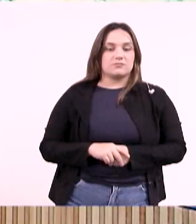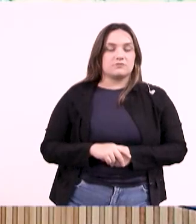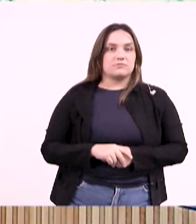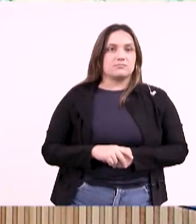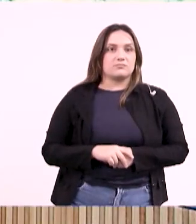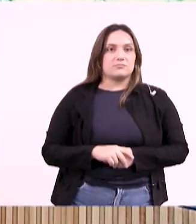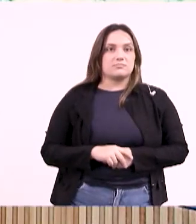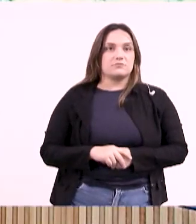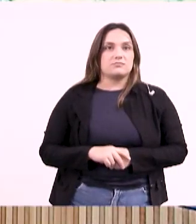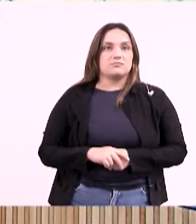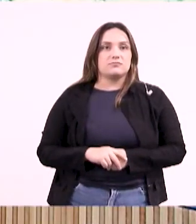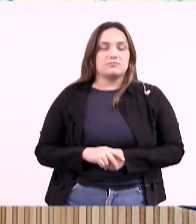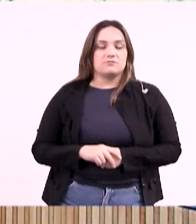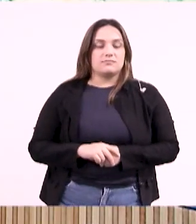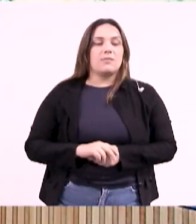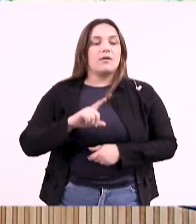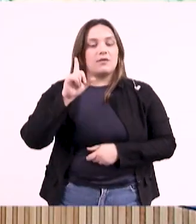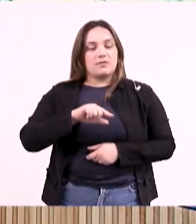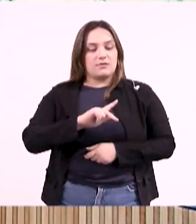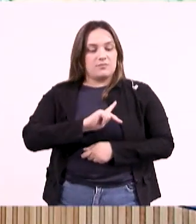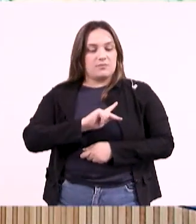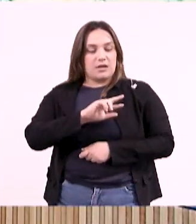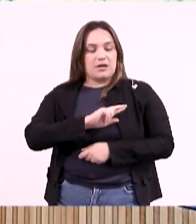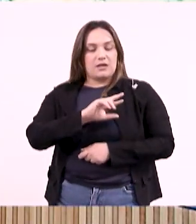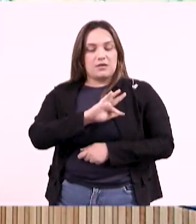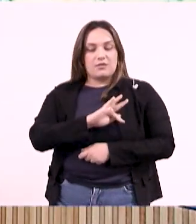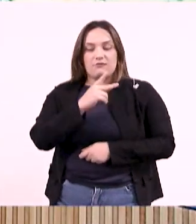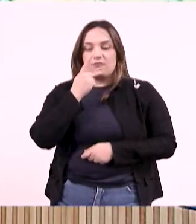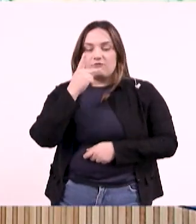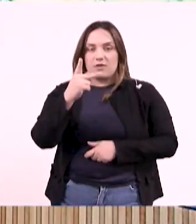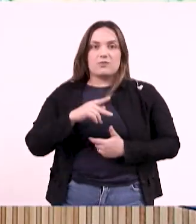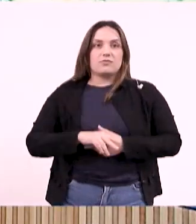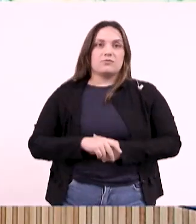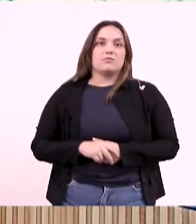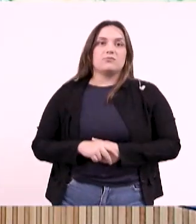aviso encaminhado pela Polícia Rodoviária Federal, que